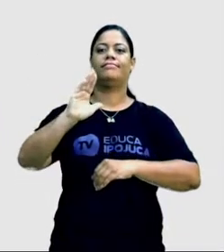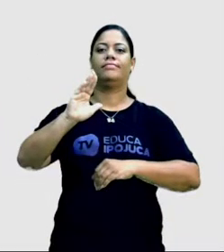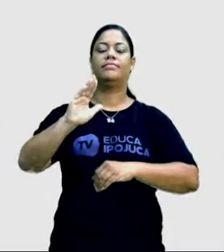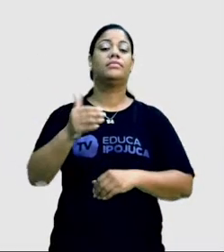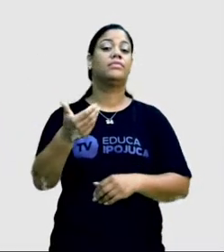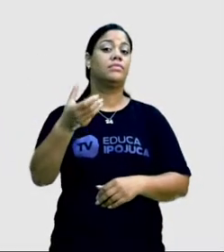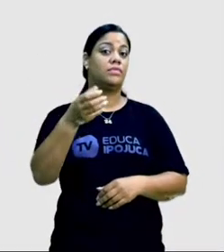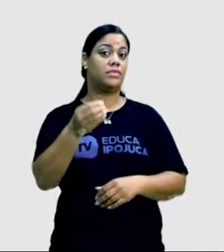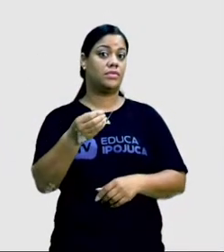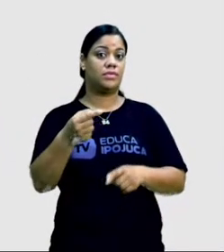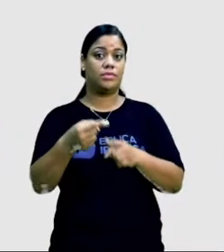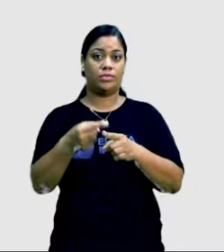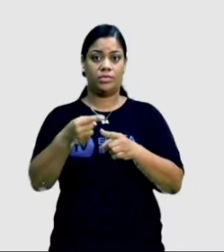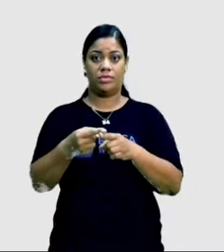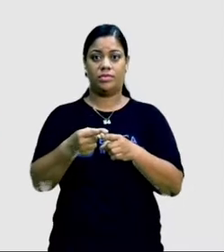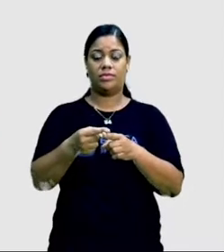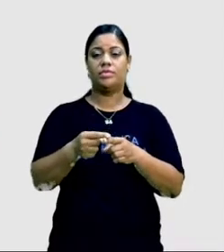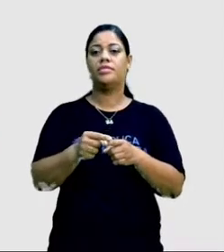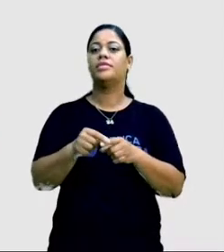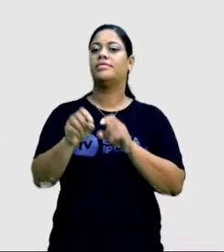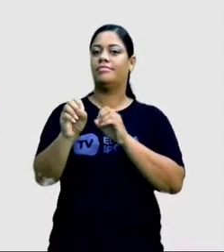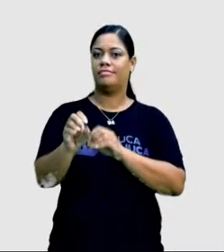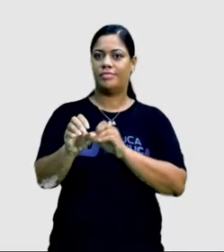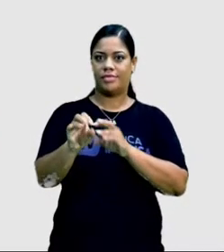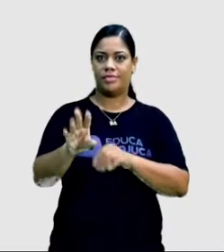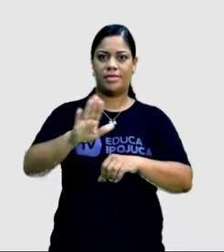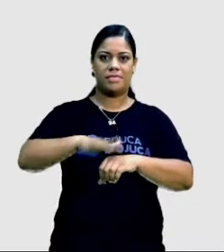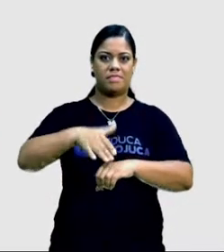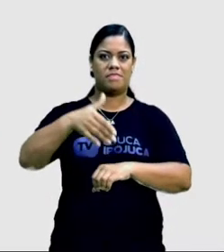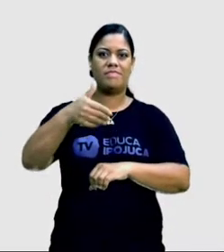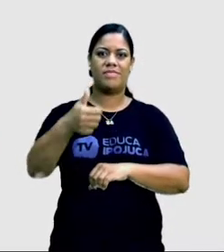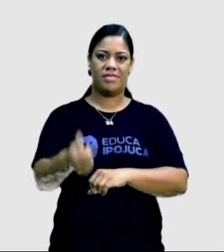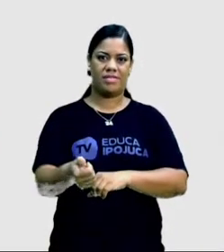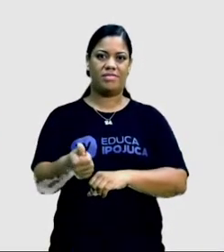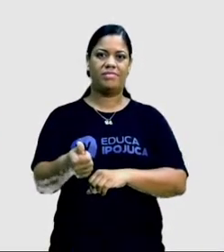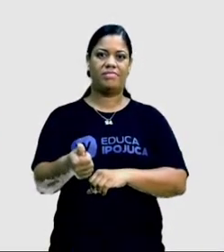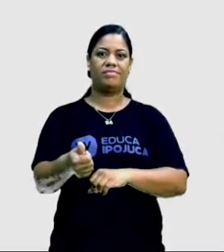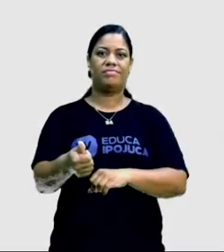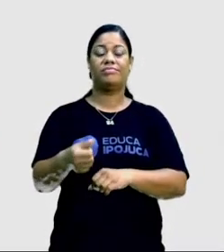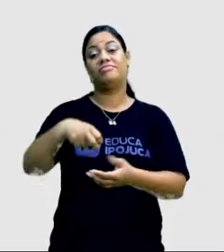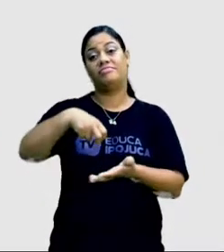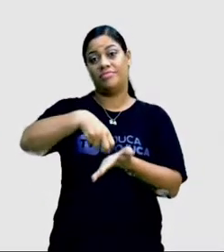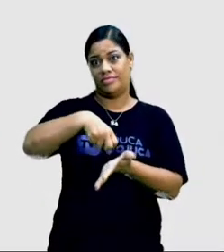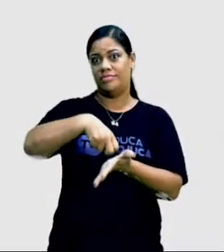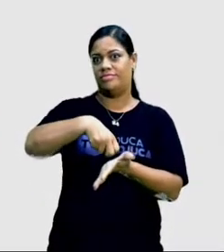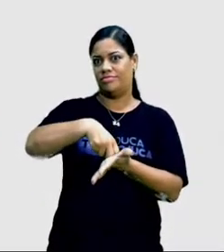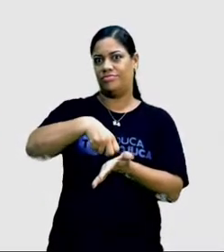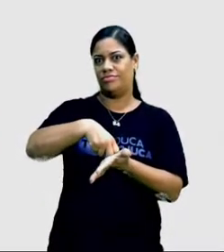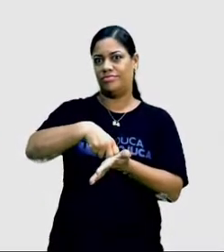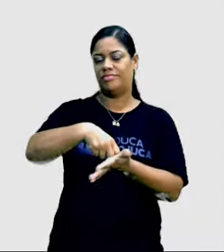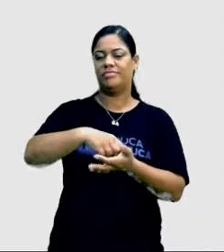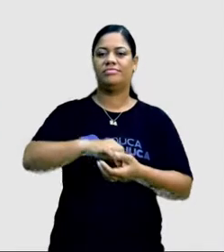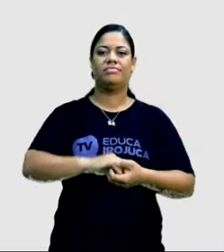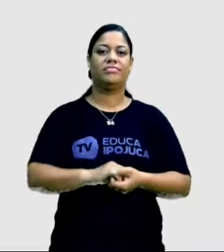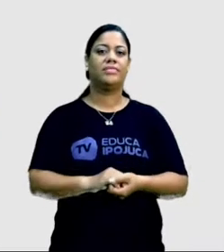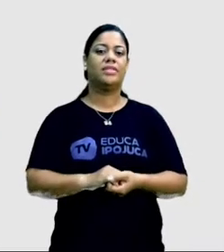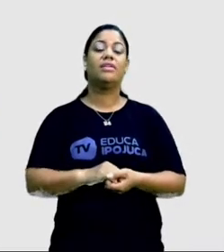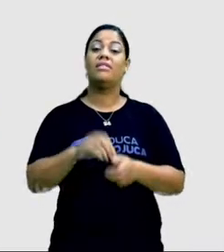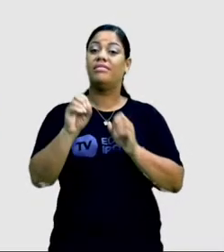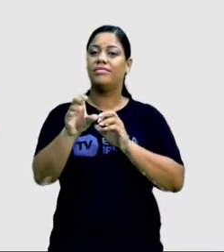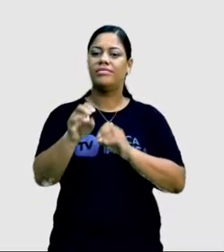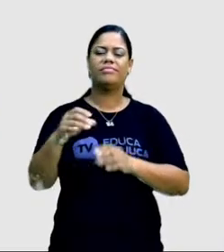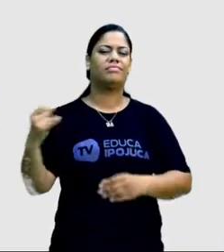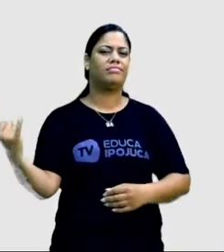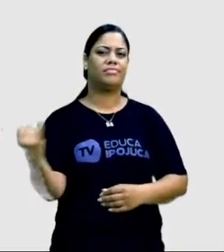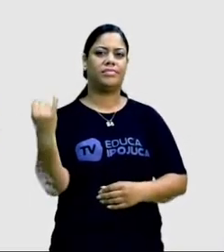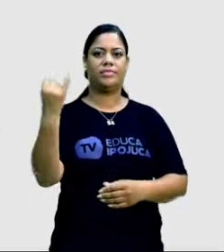10, porque educar é melhor e mais eficiente do que punir. Eu concordo também. A educação é